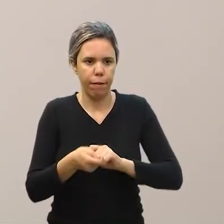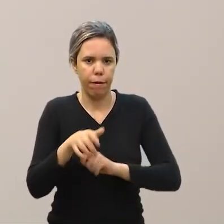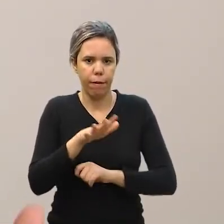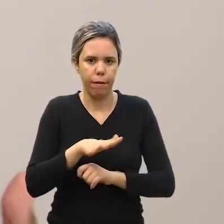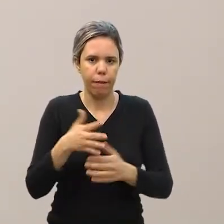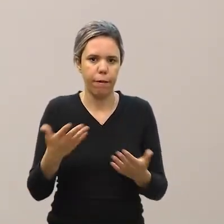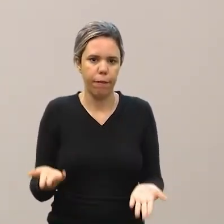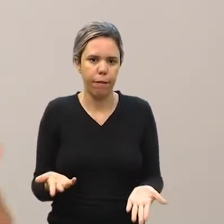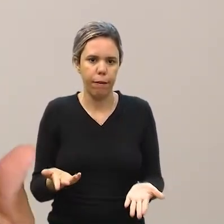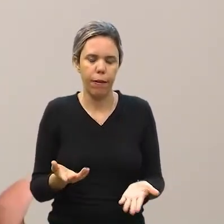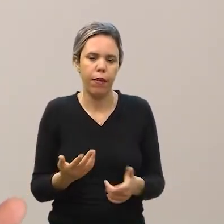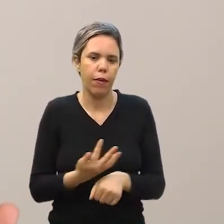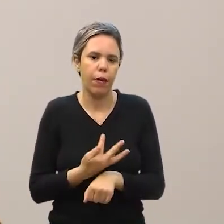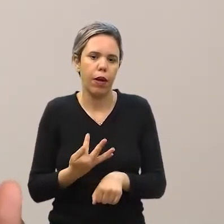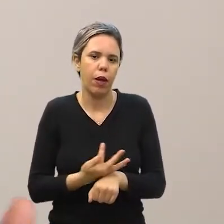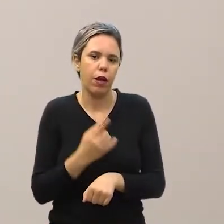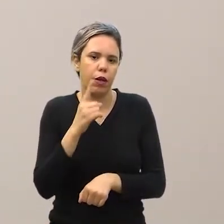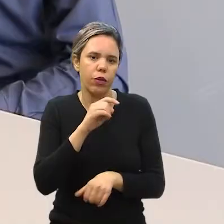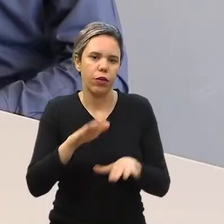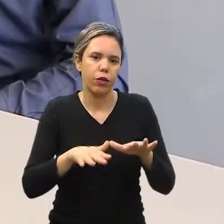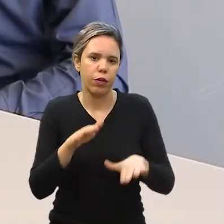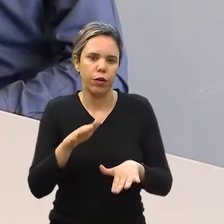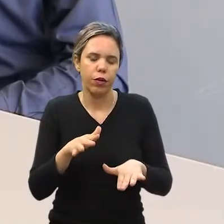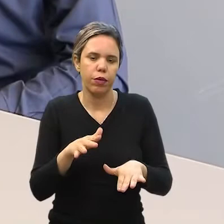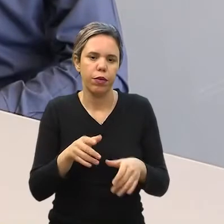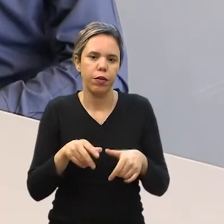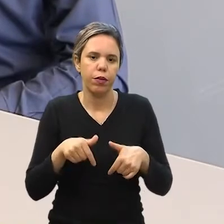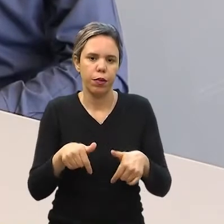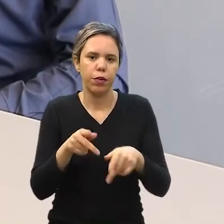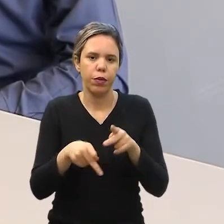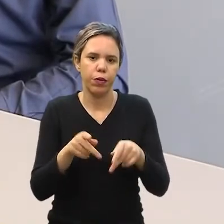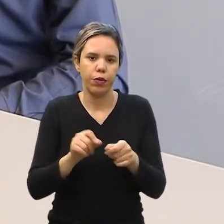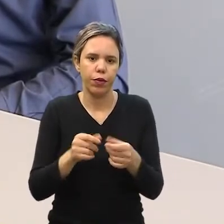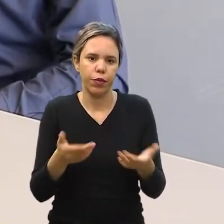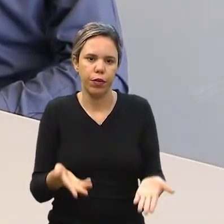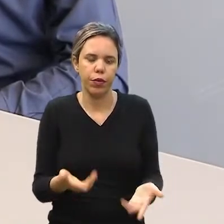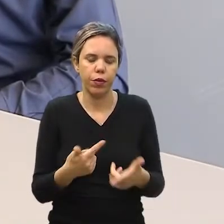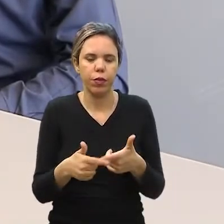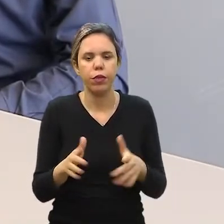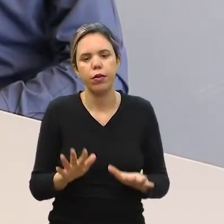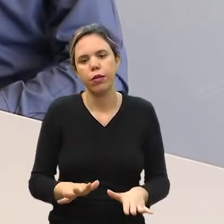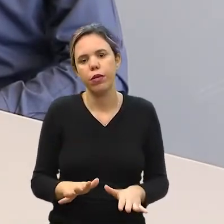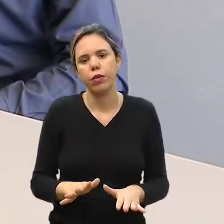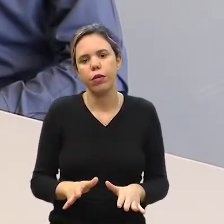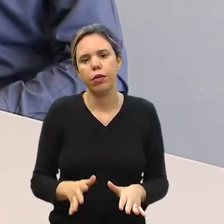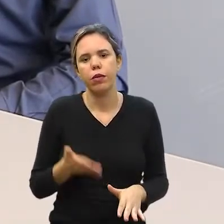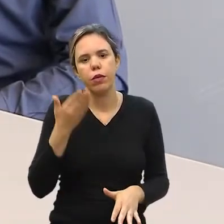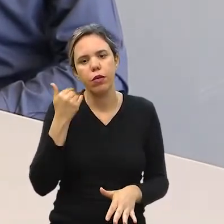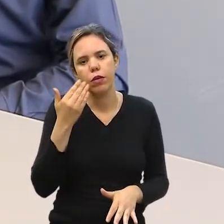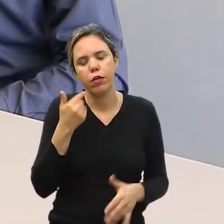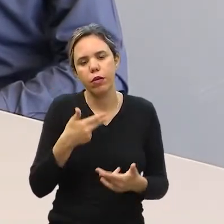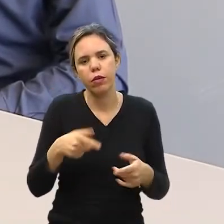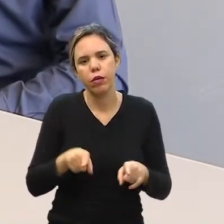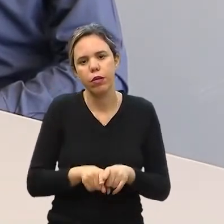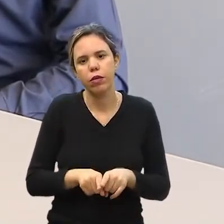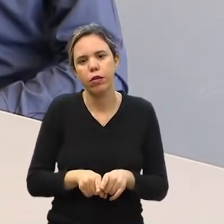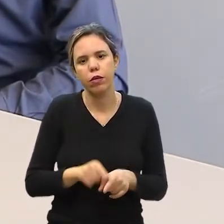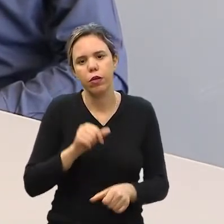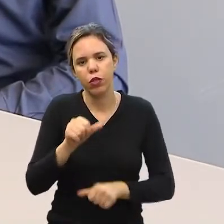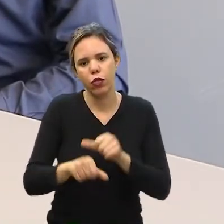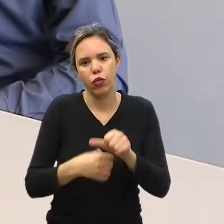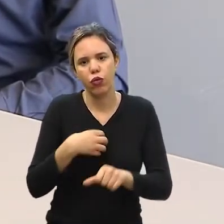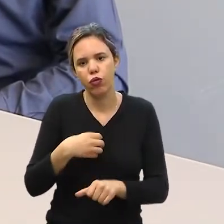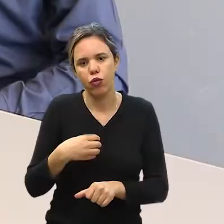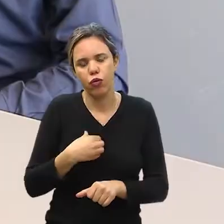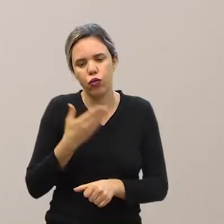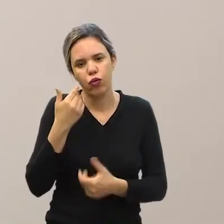cenário, né? Em uma situação crítica, às vezes força a pessoa a isso, mas ela não deixa de consumir. Talvez ela mude a forma